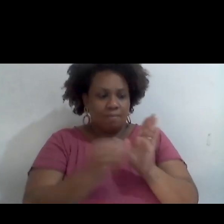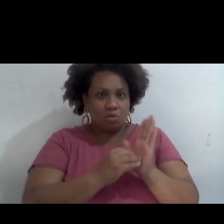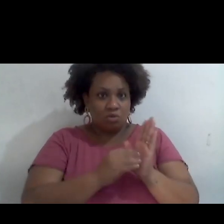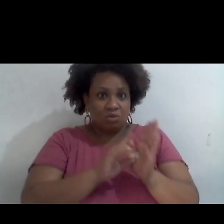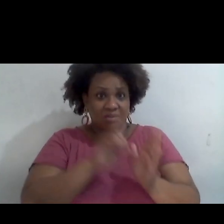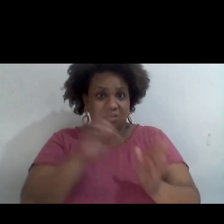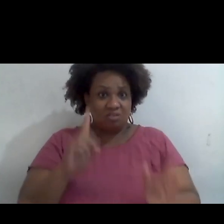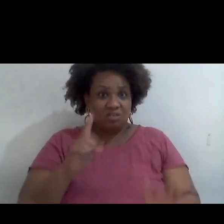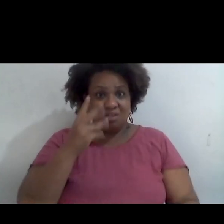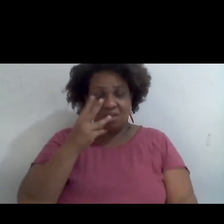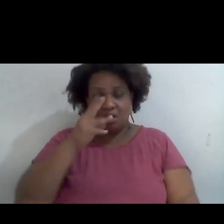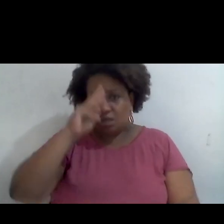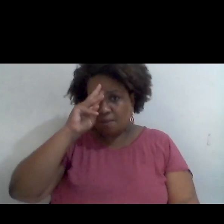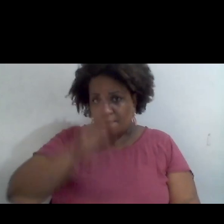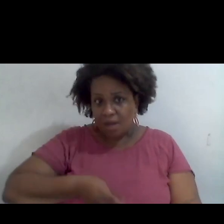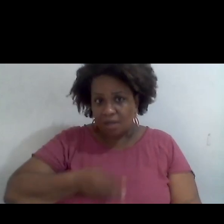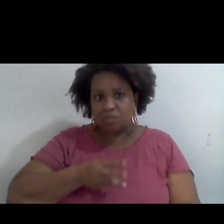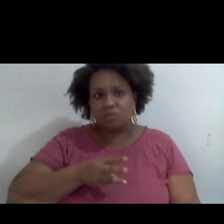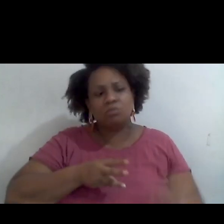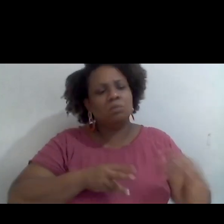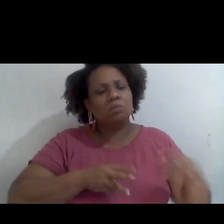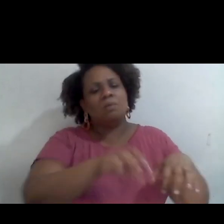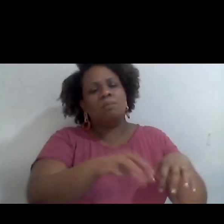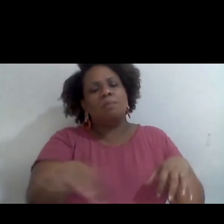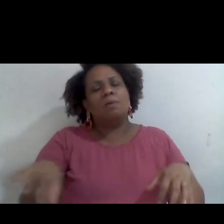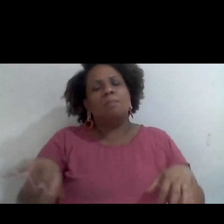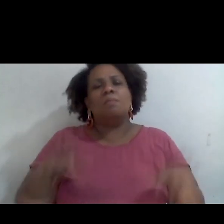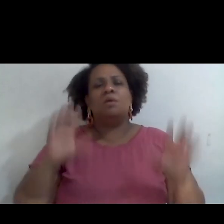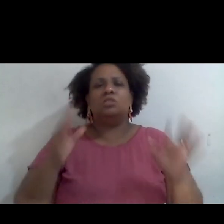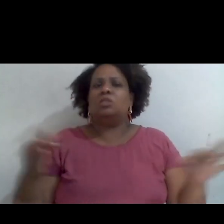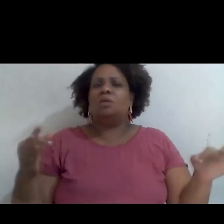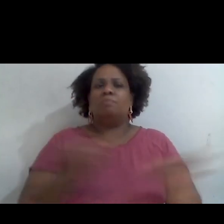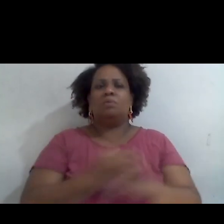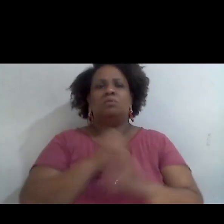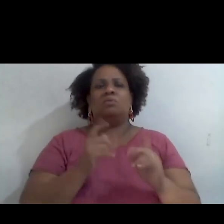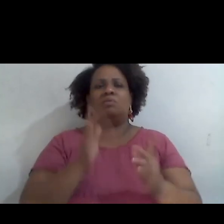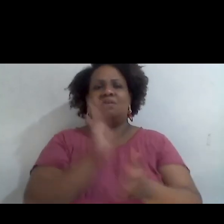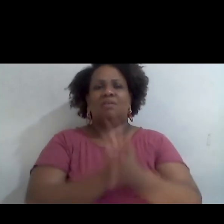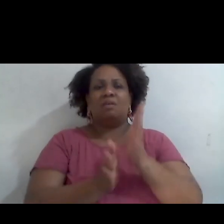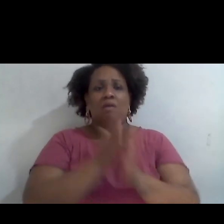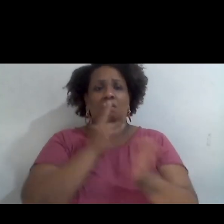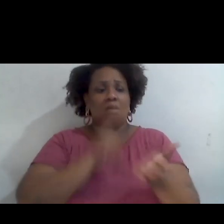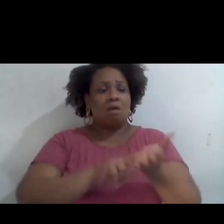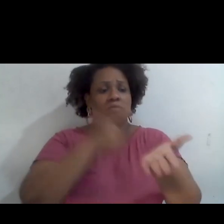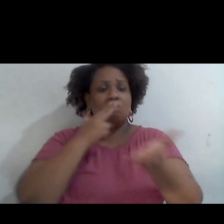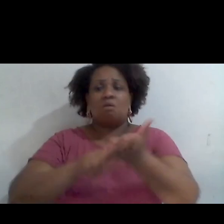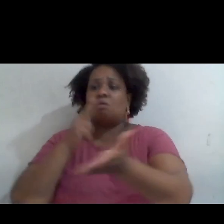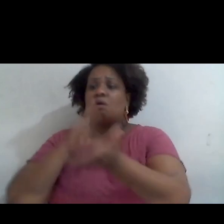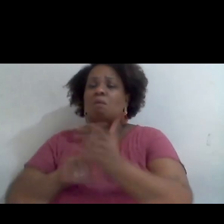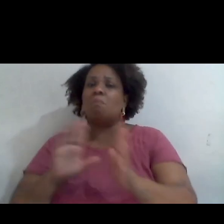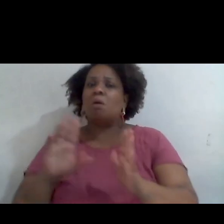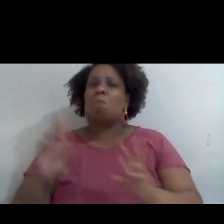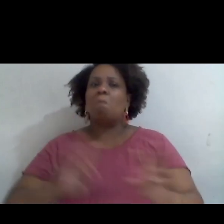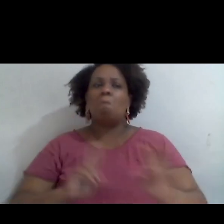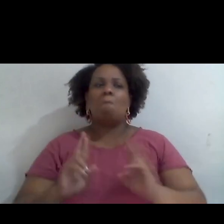março. Todos os outros setores culturais já haviam protocolado cartas solicitando e não estava havendo esse diálogo. E a gente até